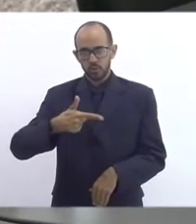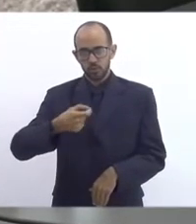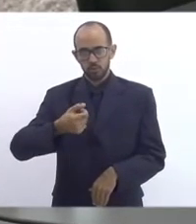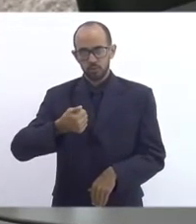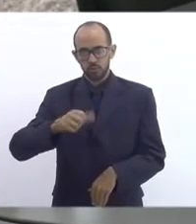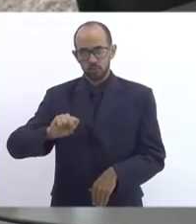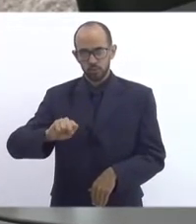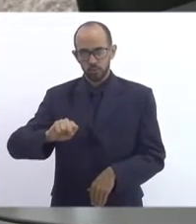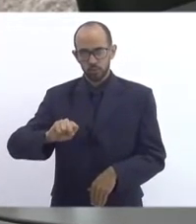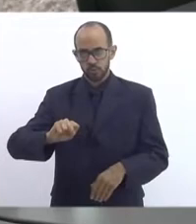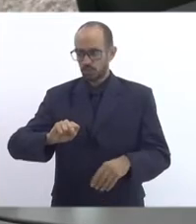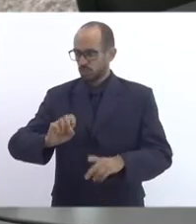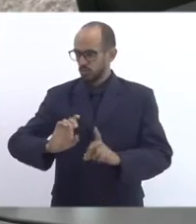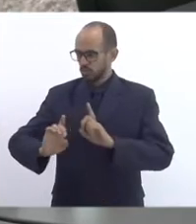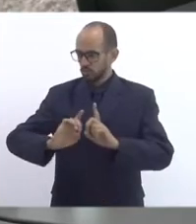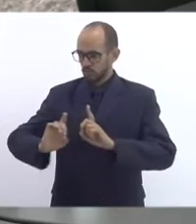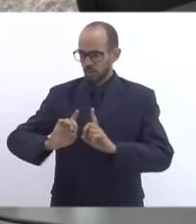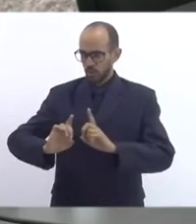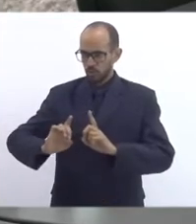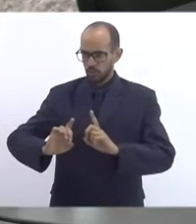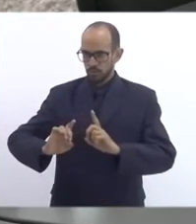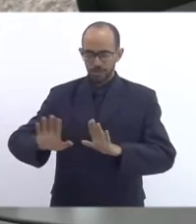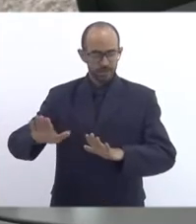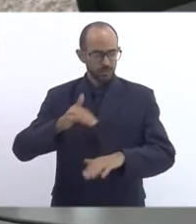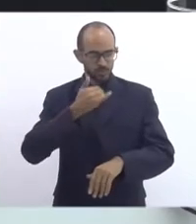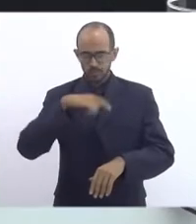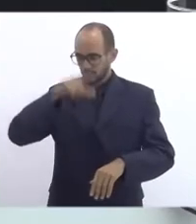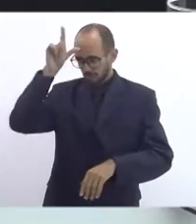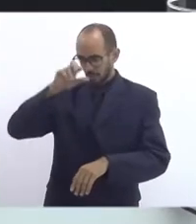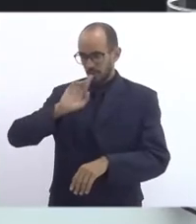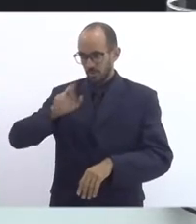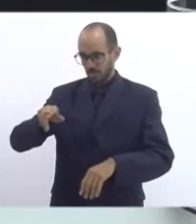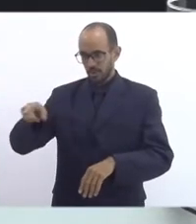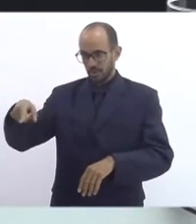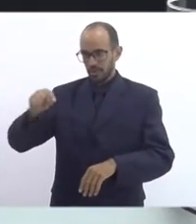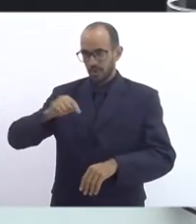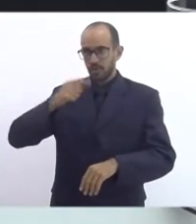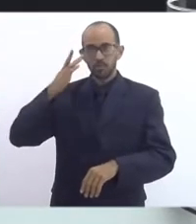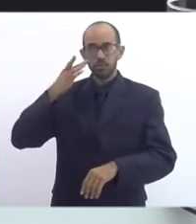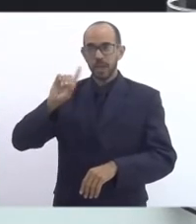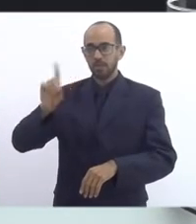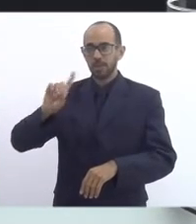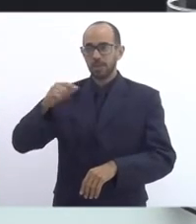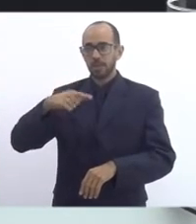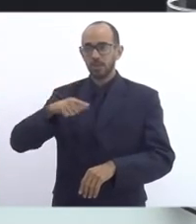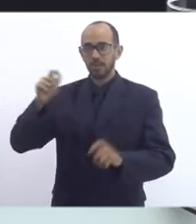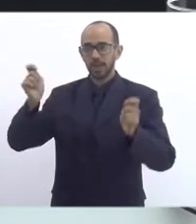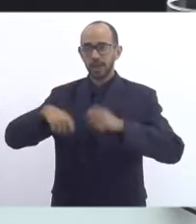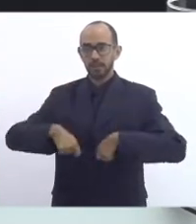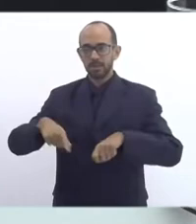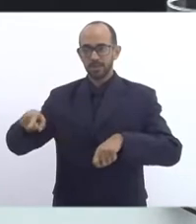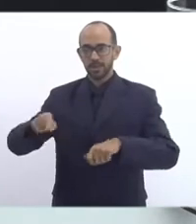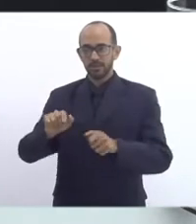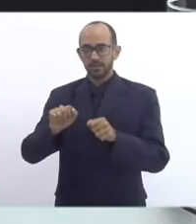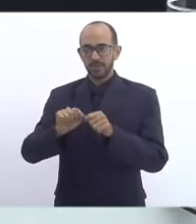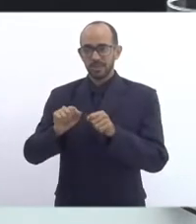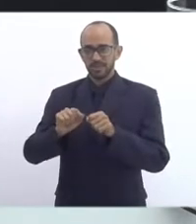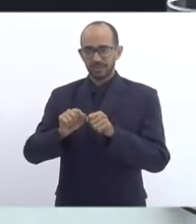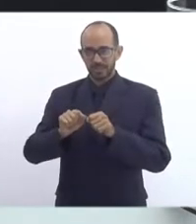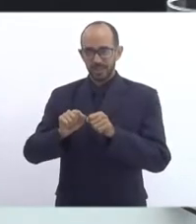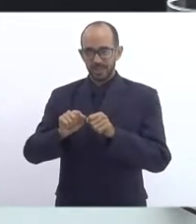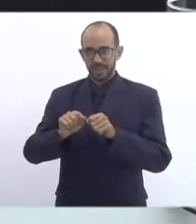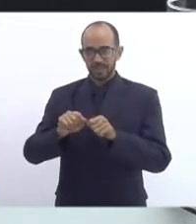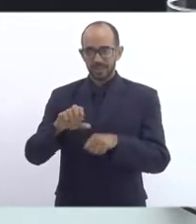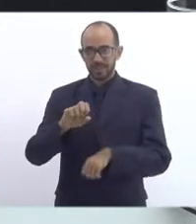4509-2018. Em discussão. Eu não sabia que eu tenho potencialidade de ter essa síndrome, né? Porque síndrome de